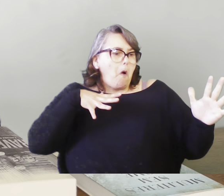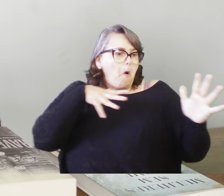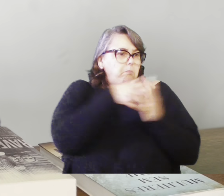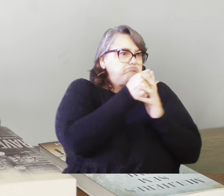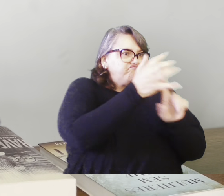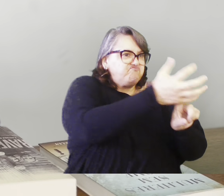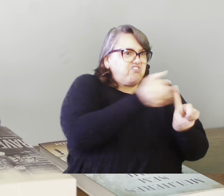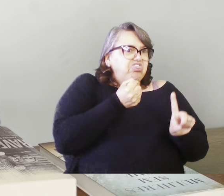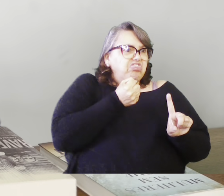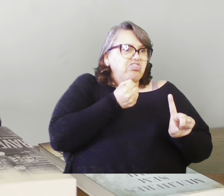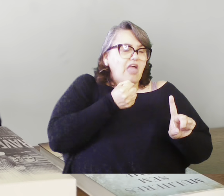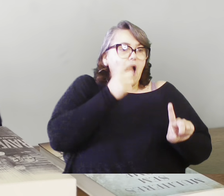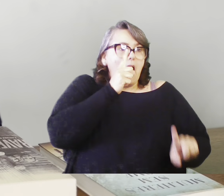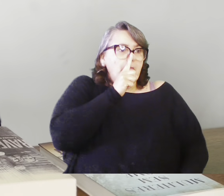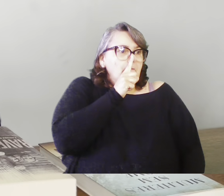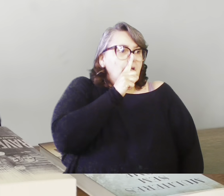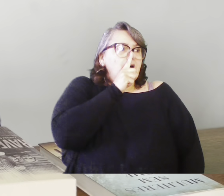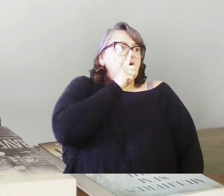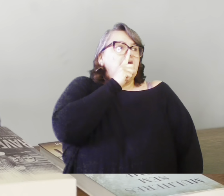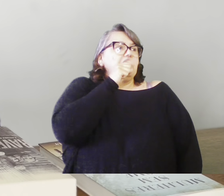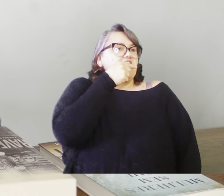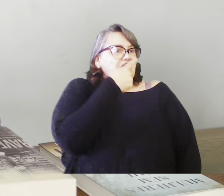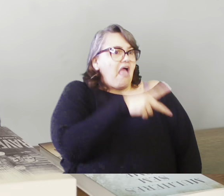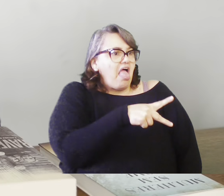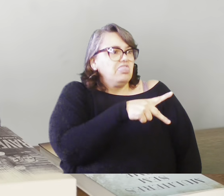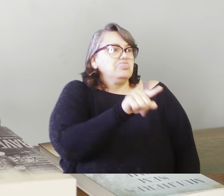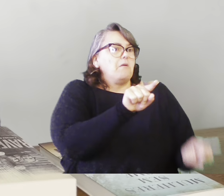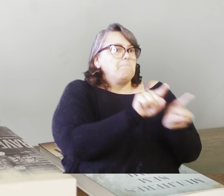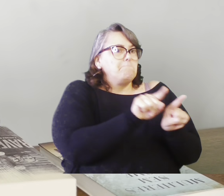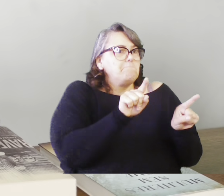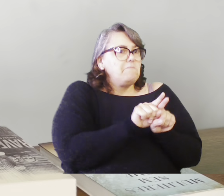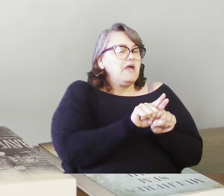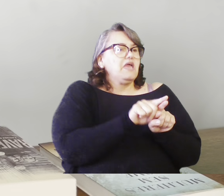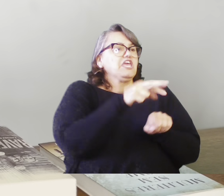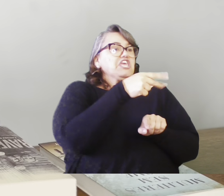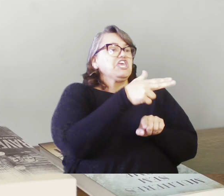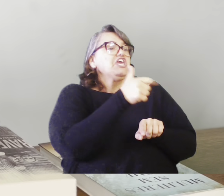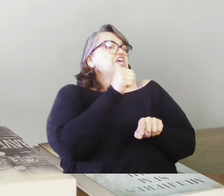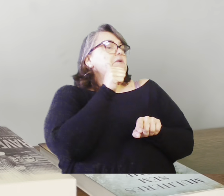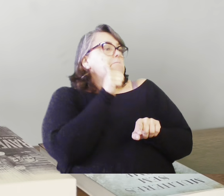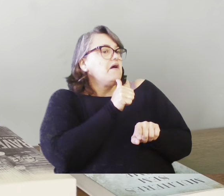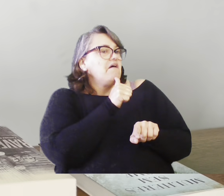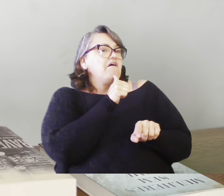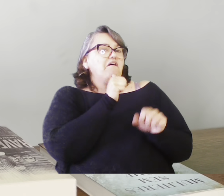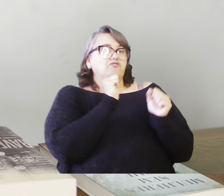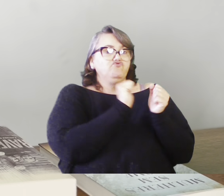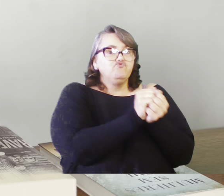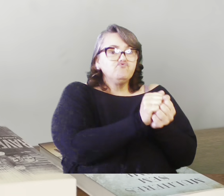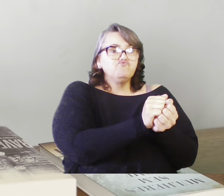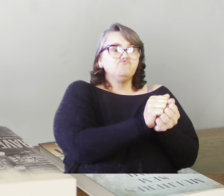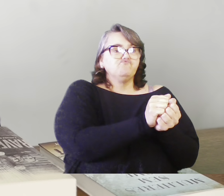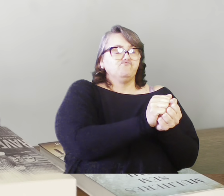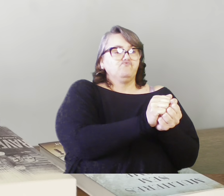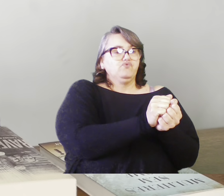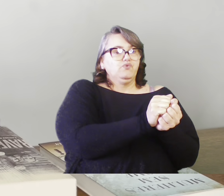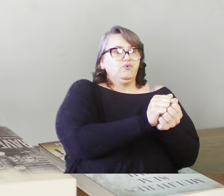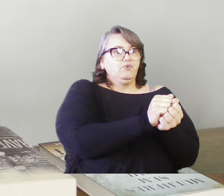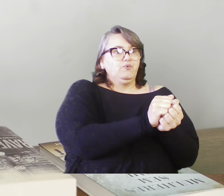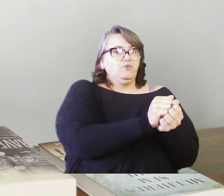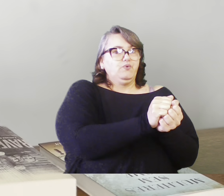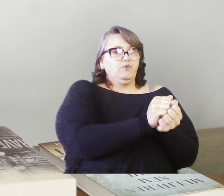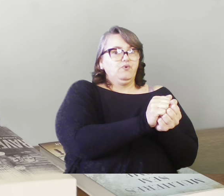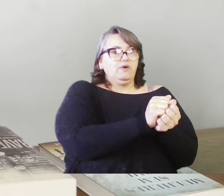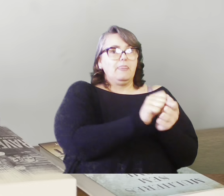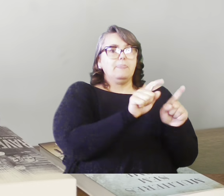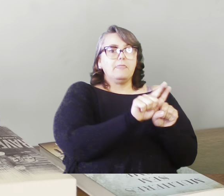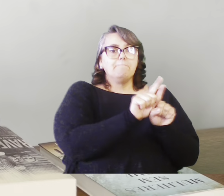do cinema é arrombada, ela, a mãe e a irmã, que também tinha ido acompanhar a filha, e mais a